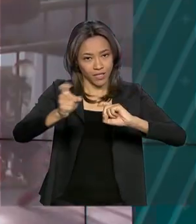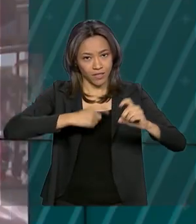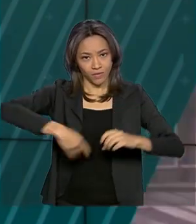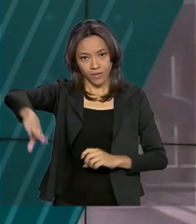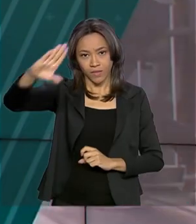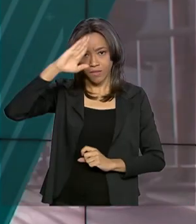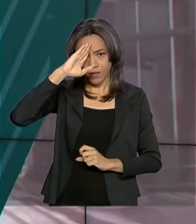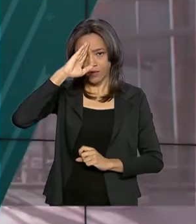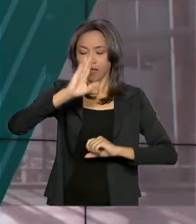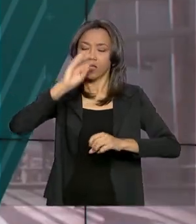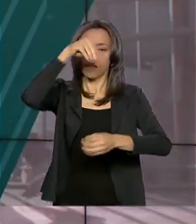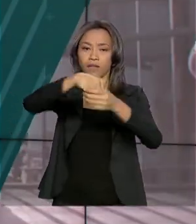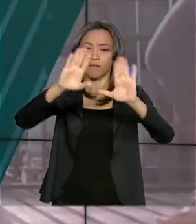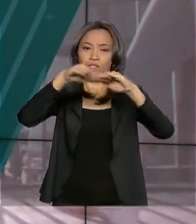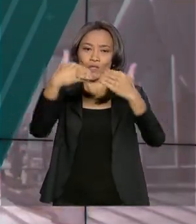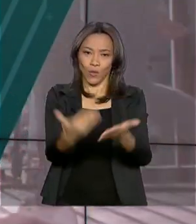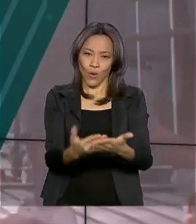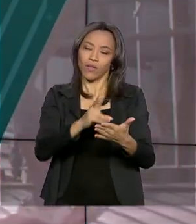para as escolas que vão participar do programa